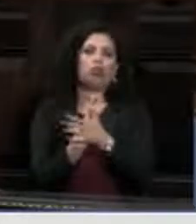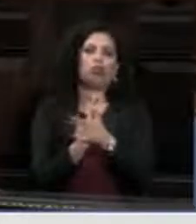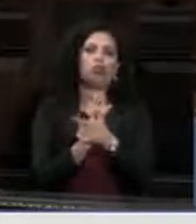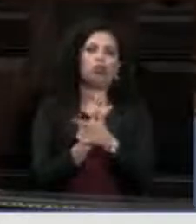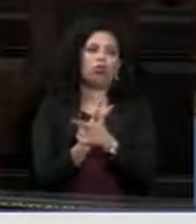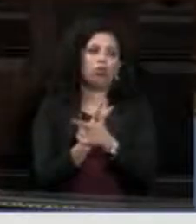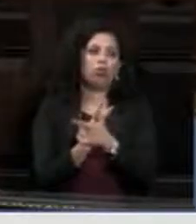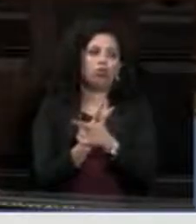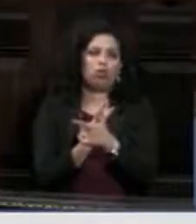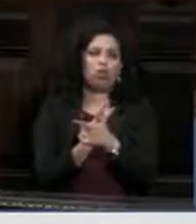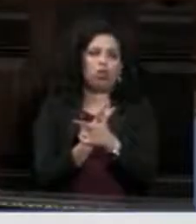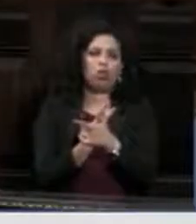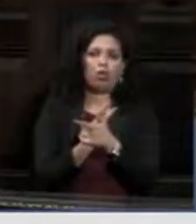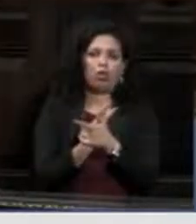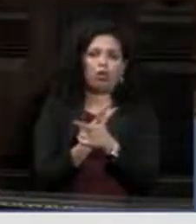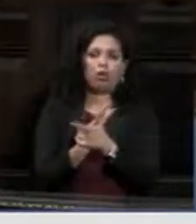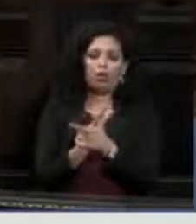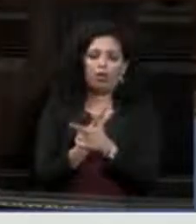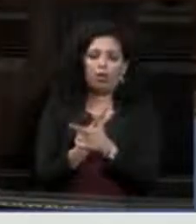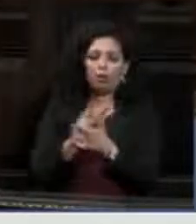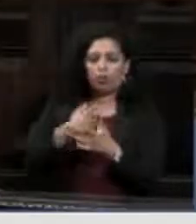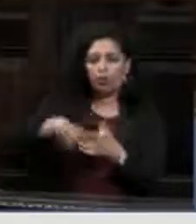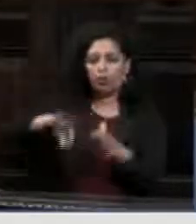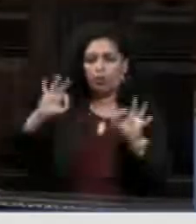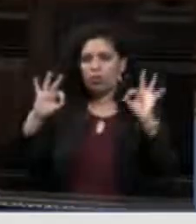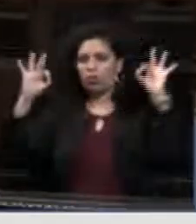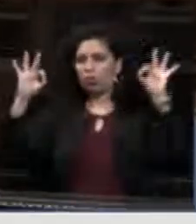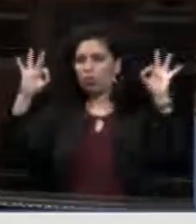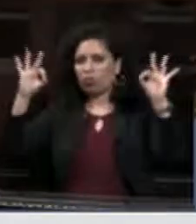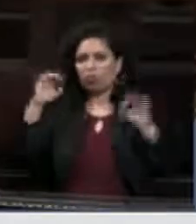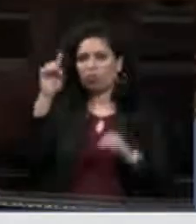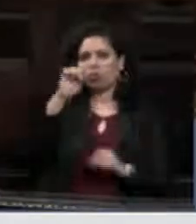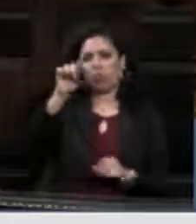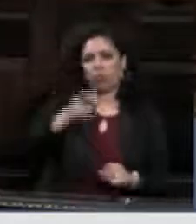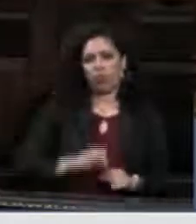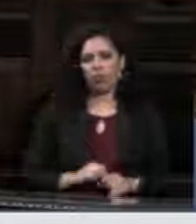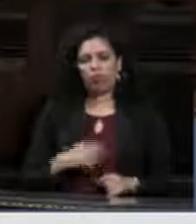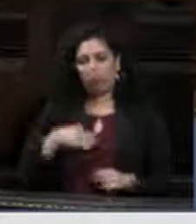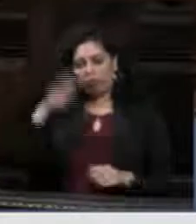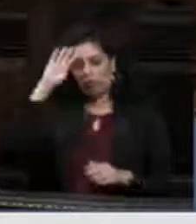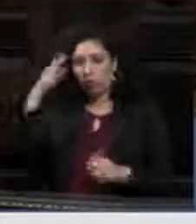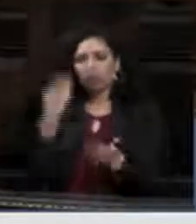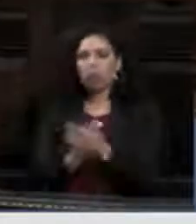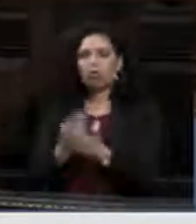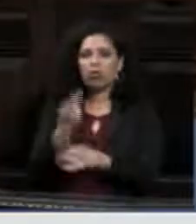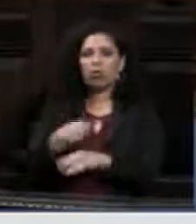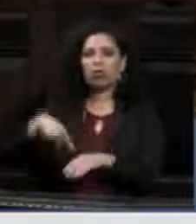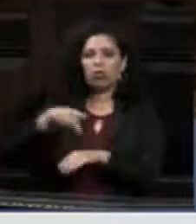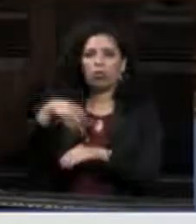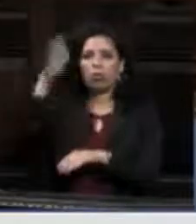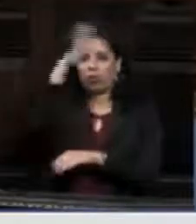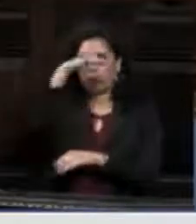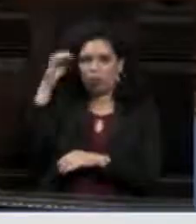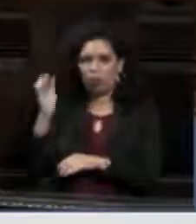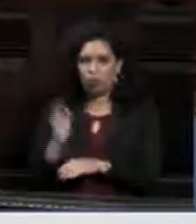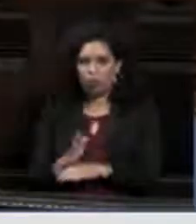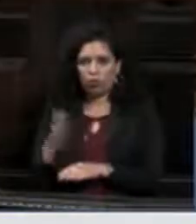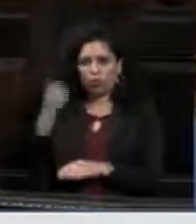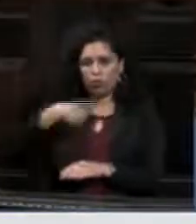tornam privilégios. E acredito que no Brasil a gente deva ter